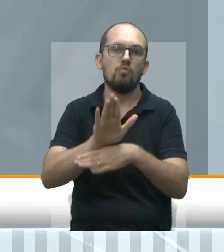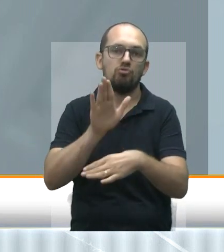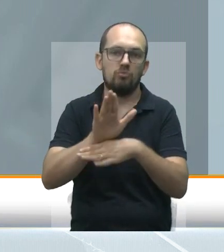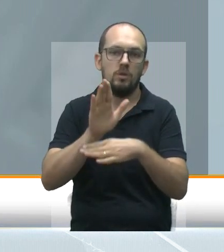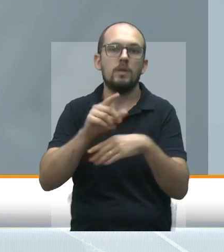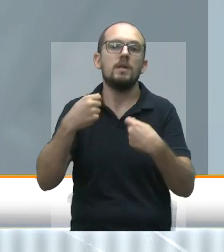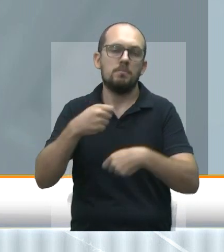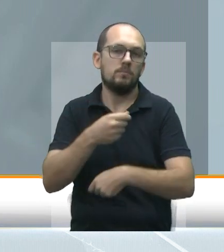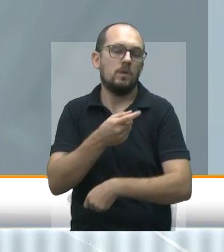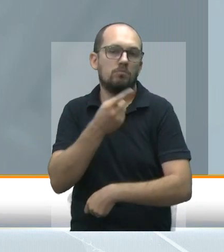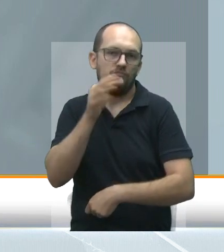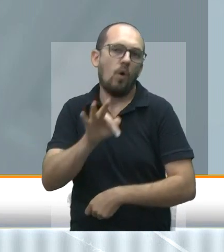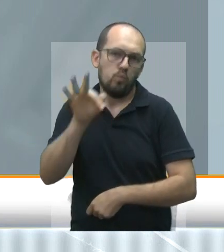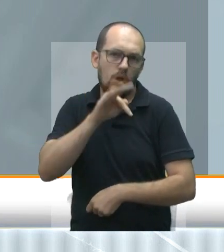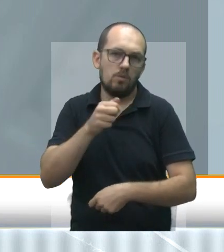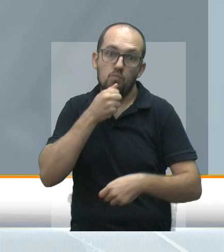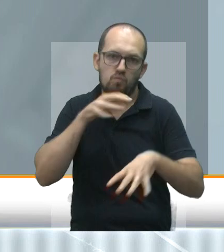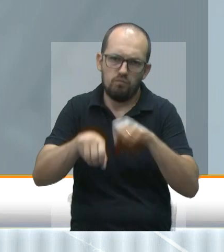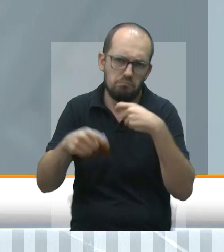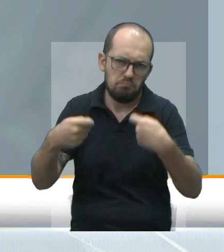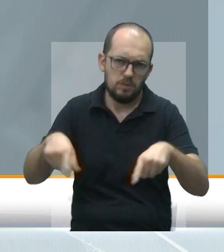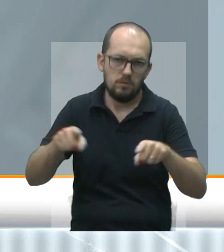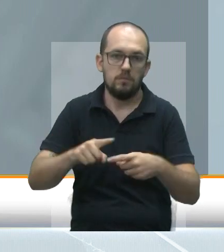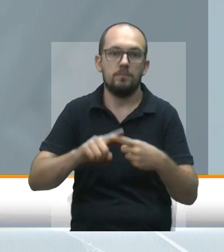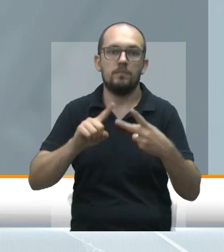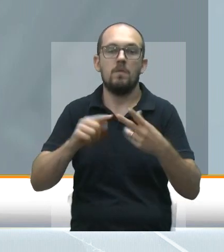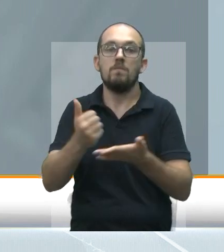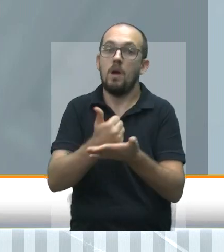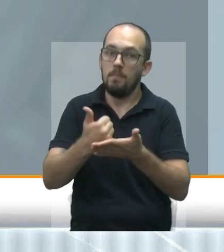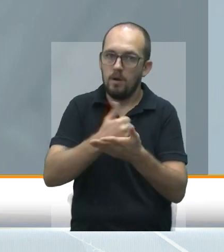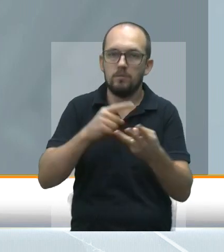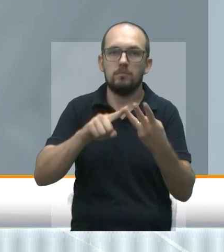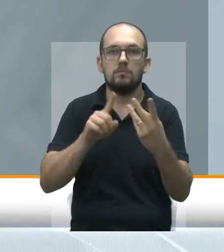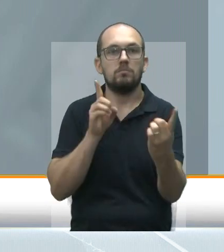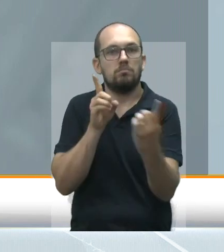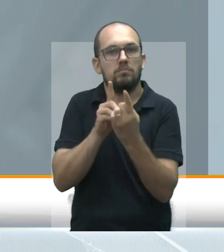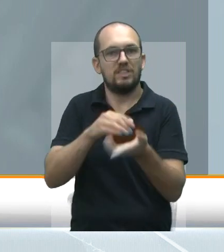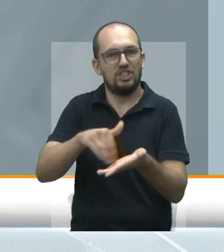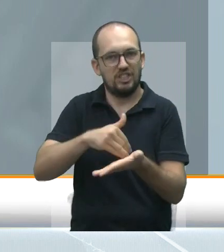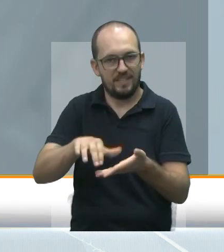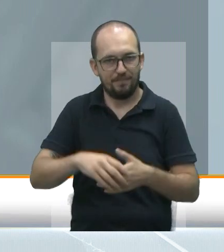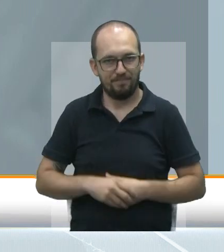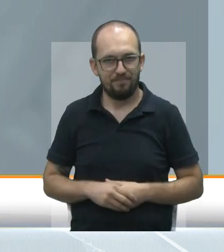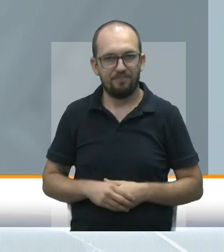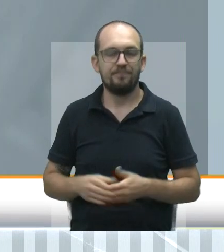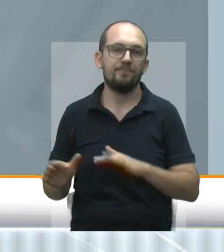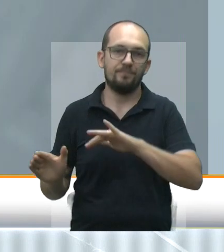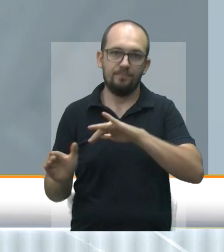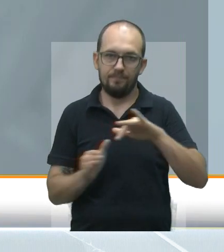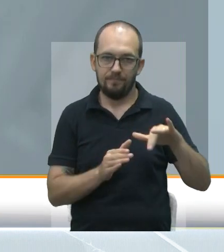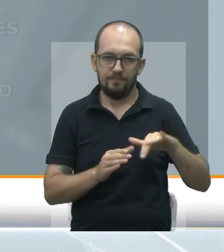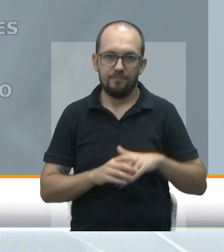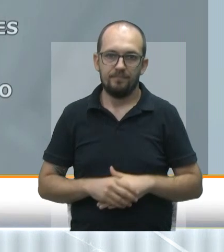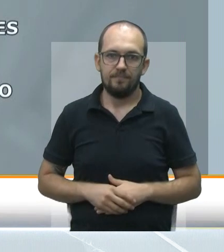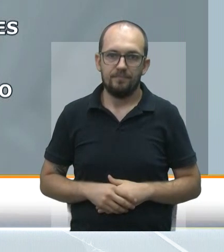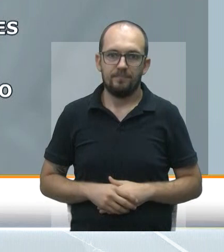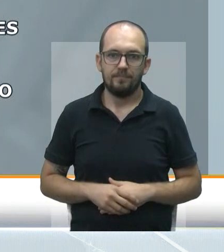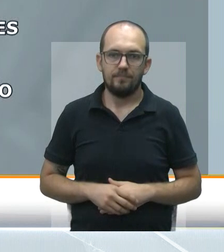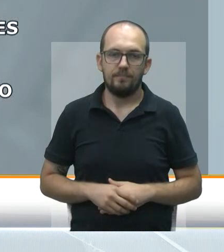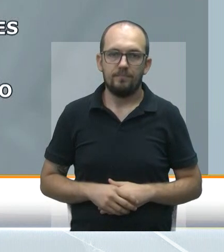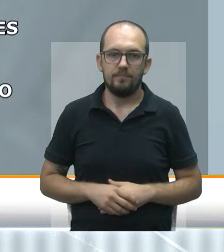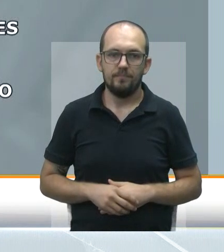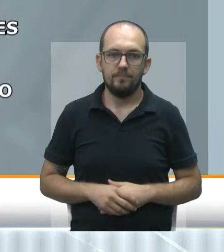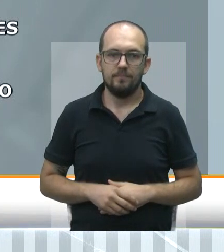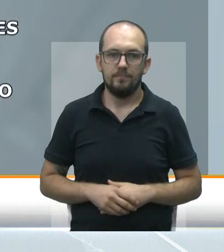superior incompleto, uma vaga para farmacêutico e uma para recepcionista secretária. Vamos para a próxima então, tela, que a gente tem muitas